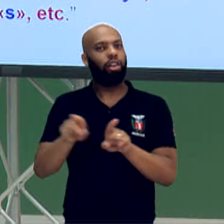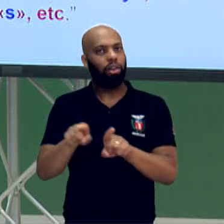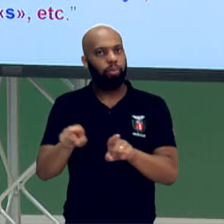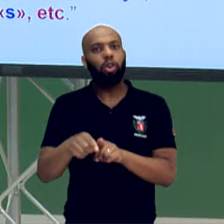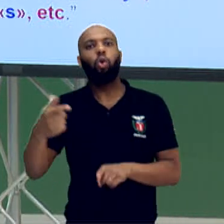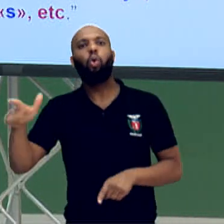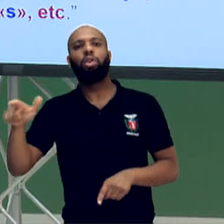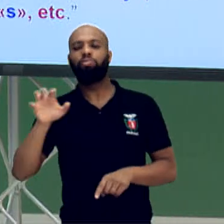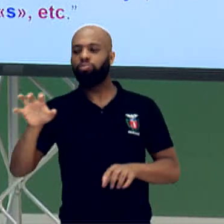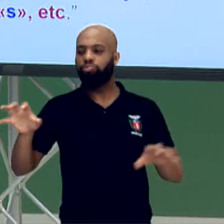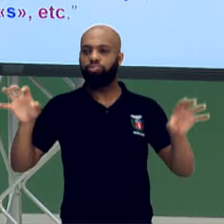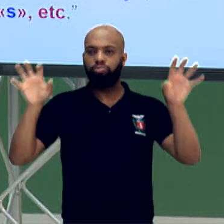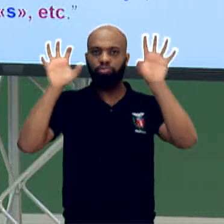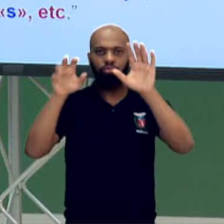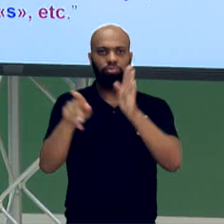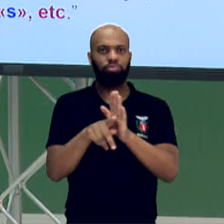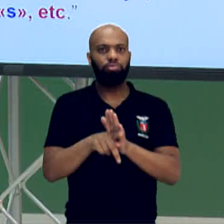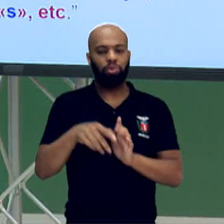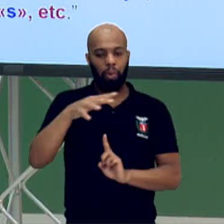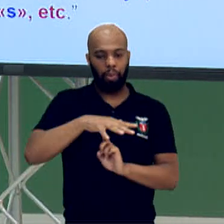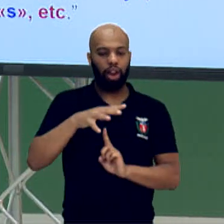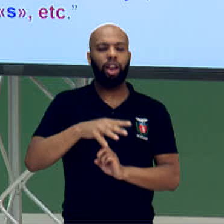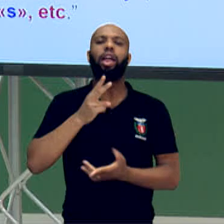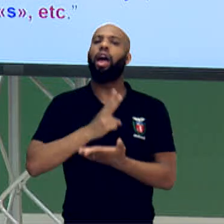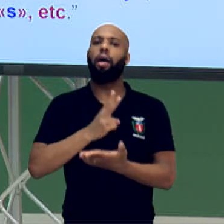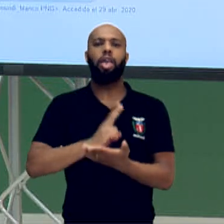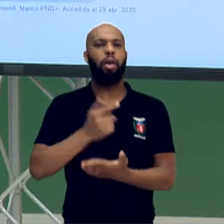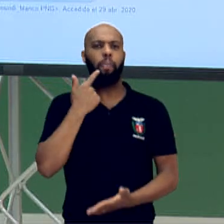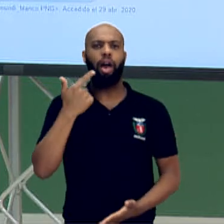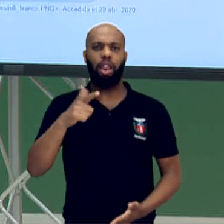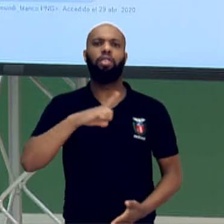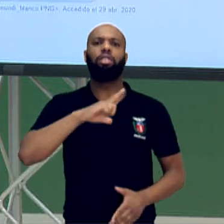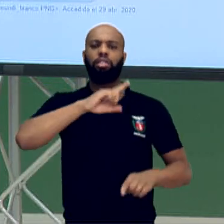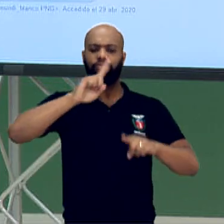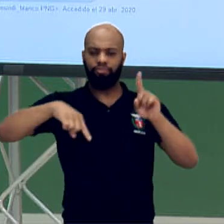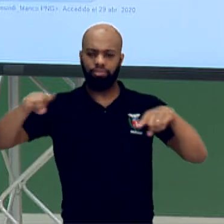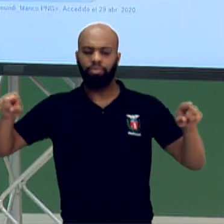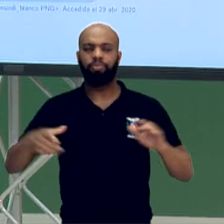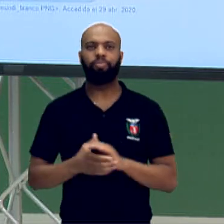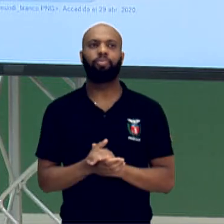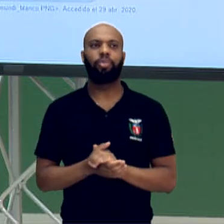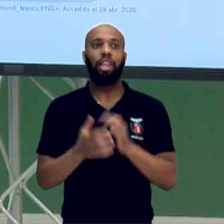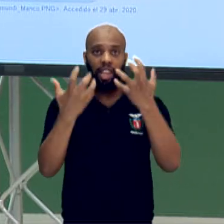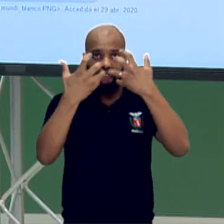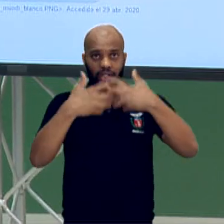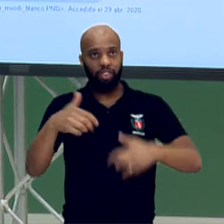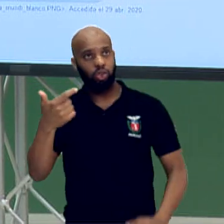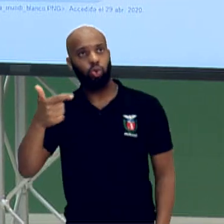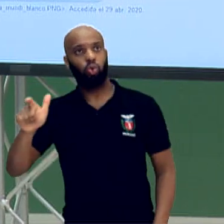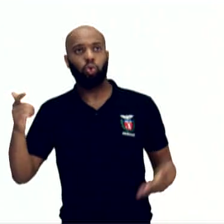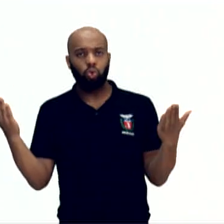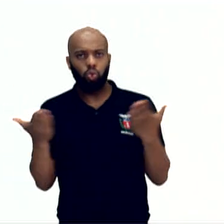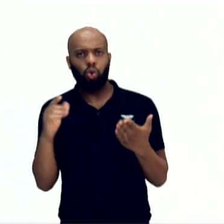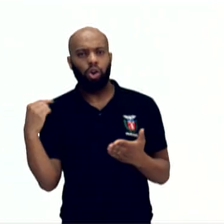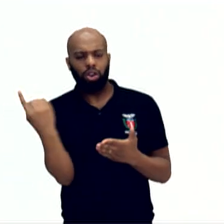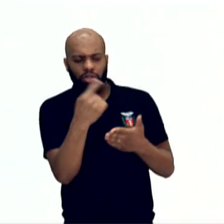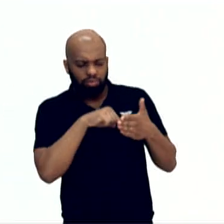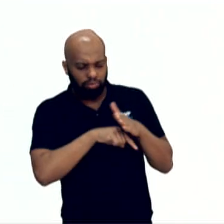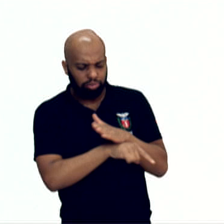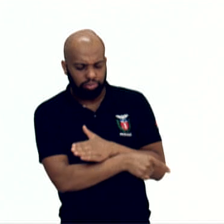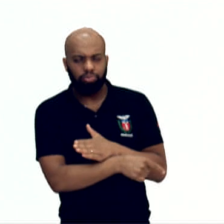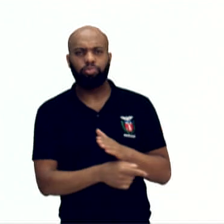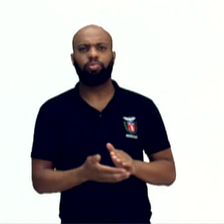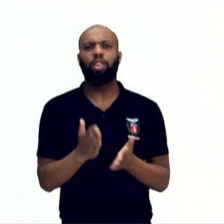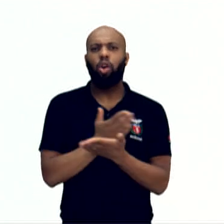observamos que a mesma língua que o português também sofre variação. Certinho? Mais uma reflexão para nós irmos aprofundando e